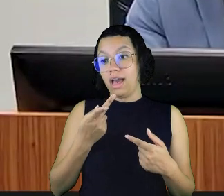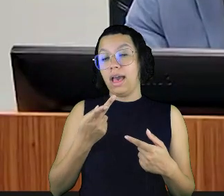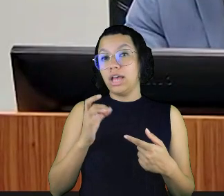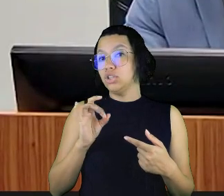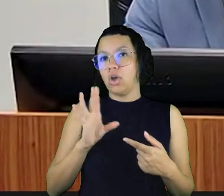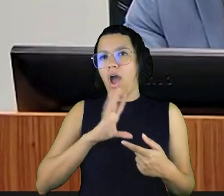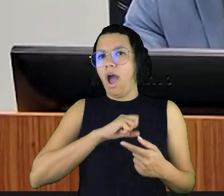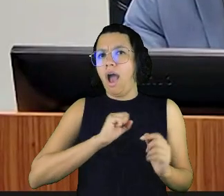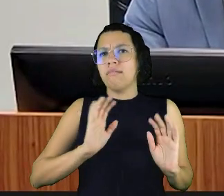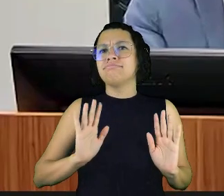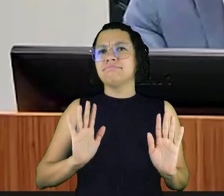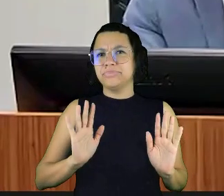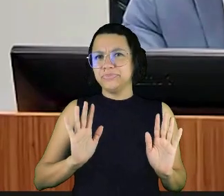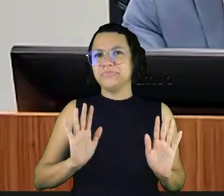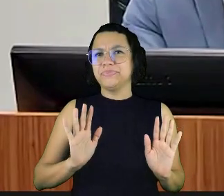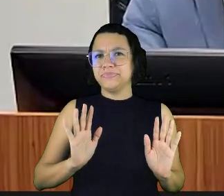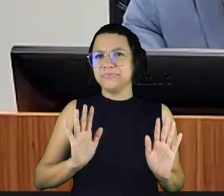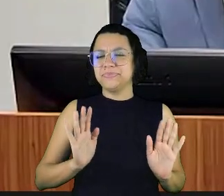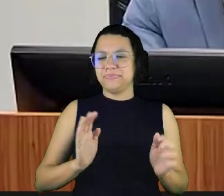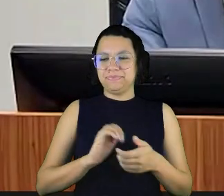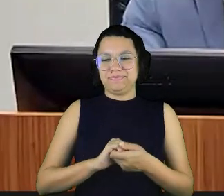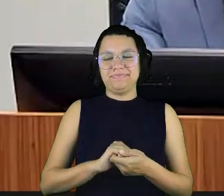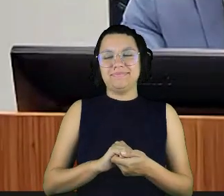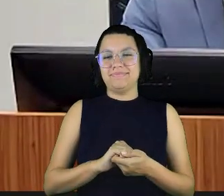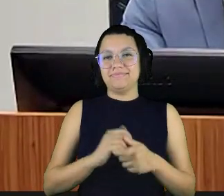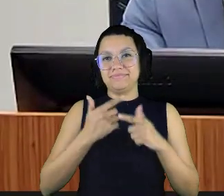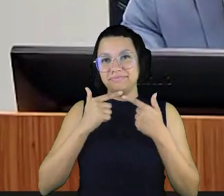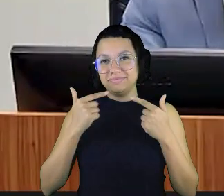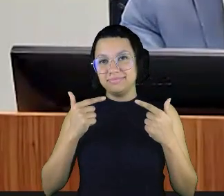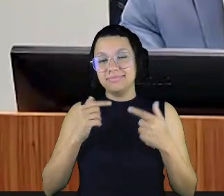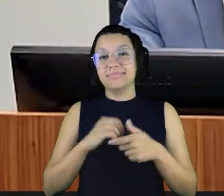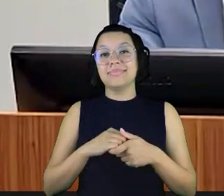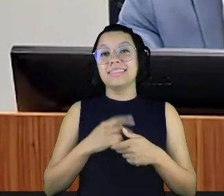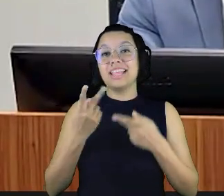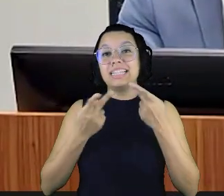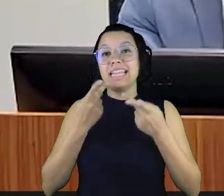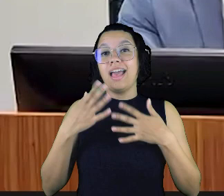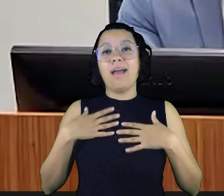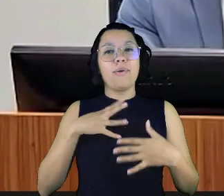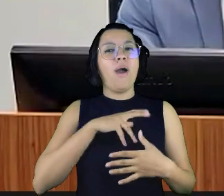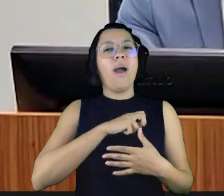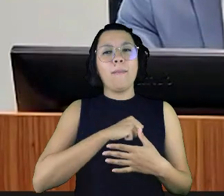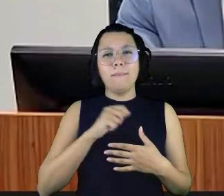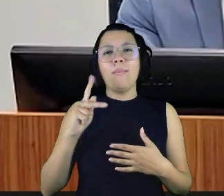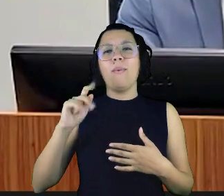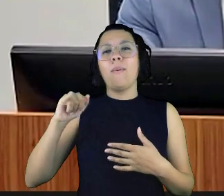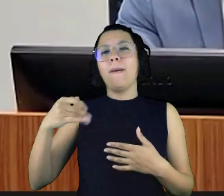E eu declaro meu amor ao PJE, mas ele precisa interoperar.